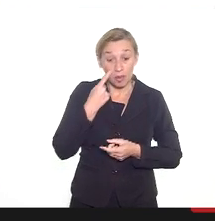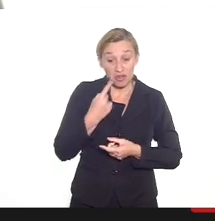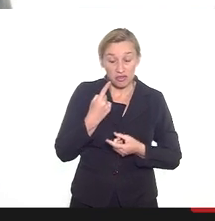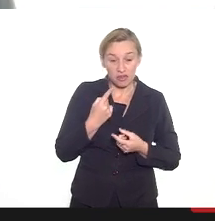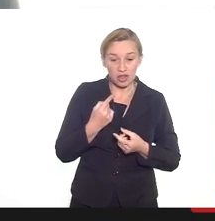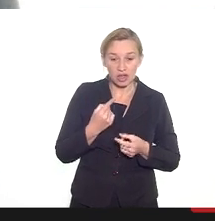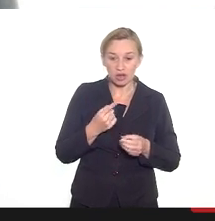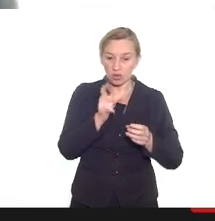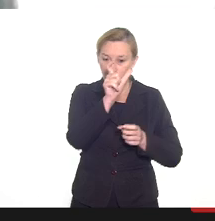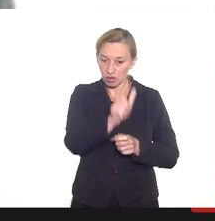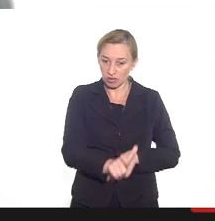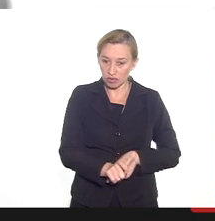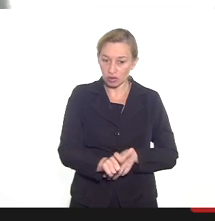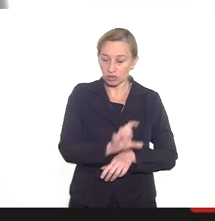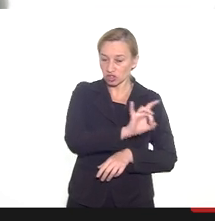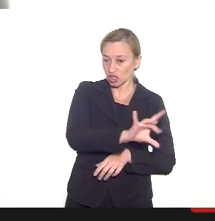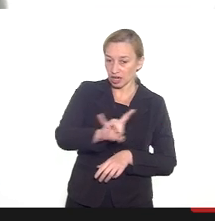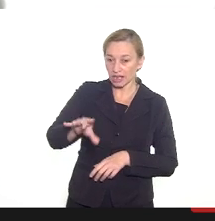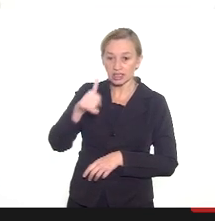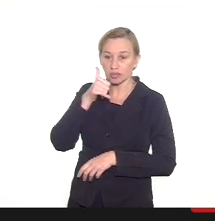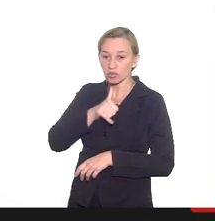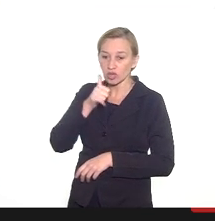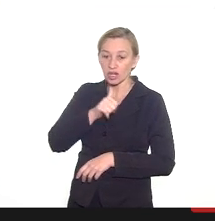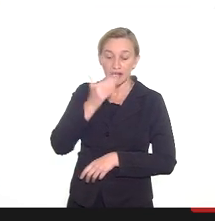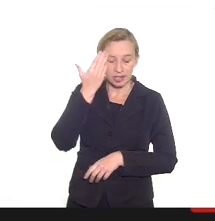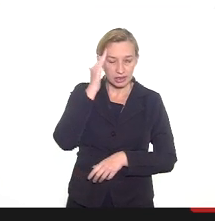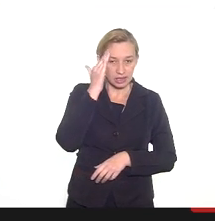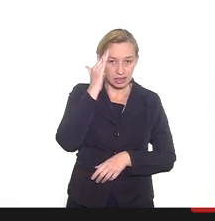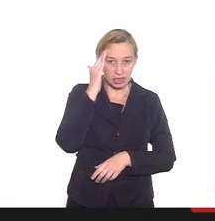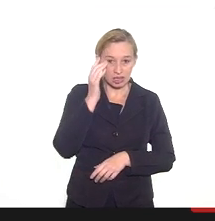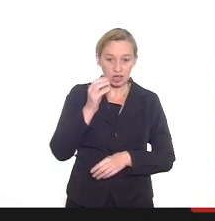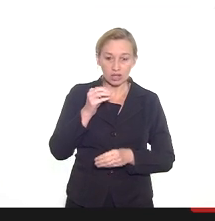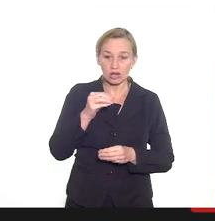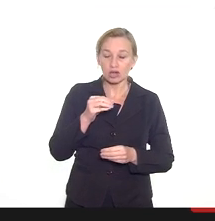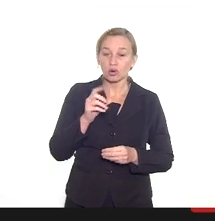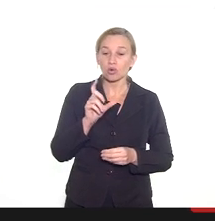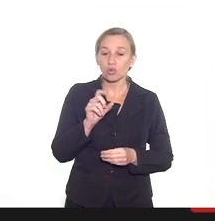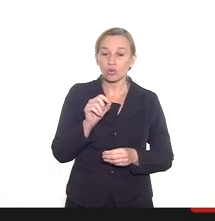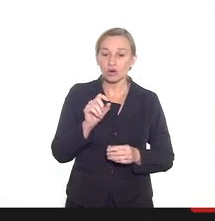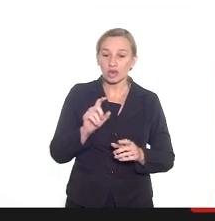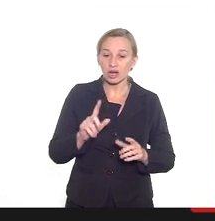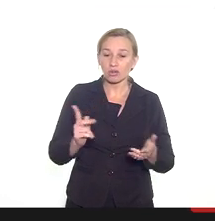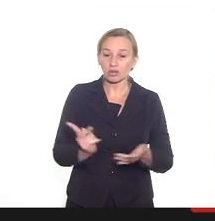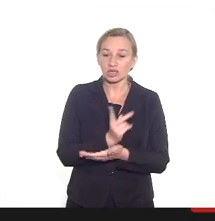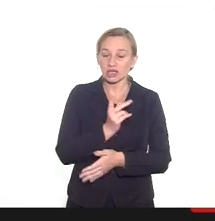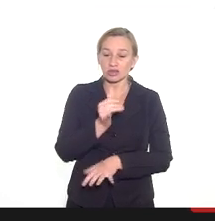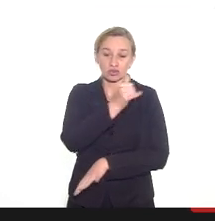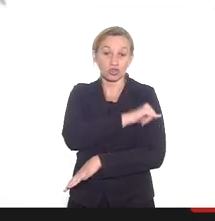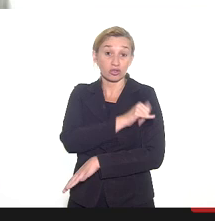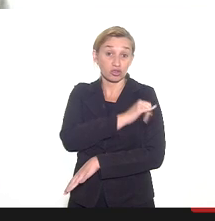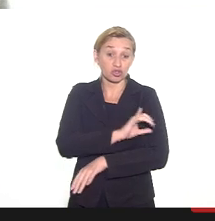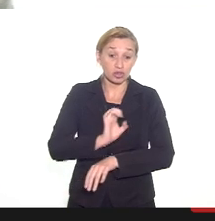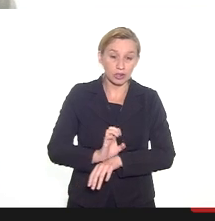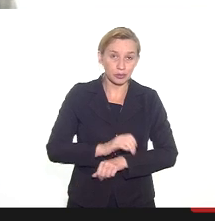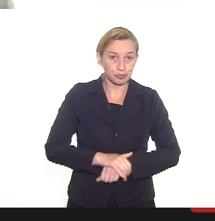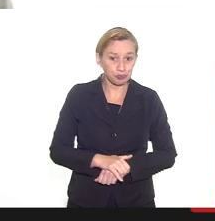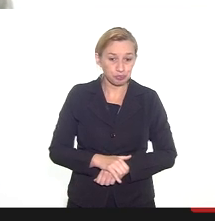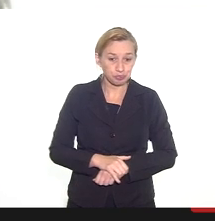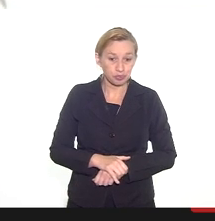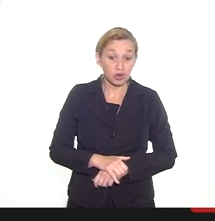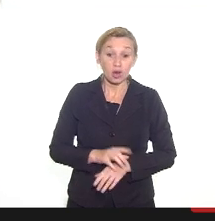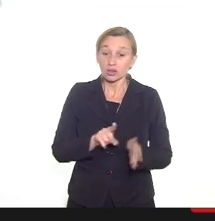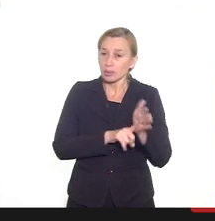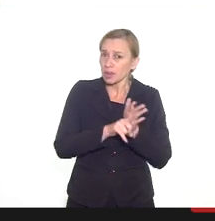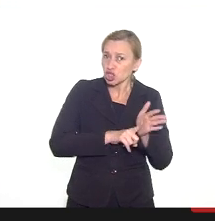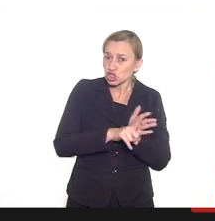vítimas de feminicídio e compreender as circunstâncias que envolvem esse crime aqui no estado do Rio de Janeiro. Né? Com essa